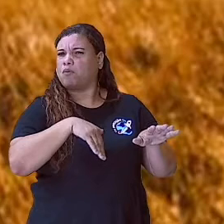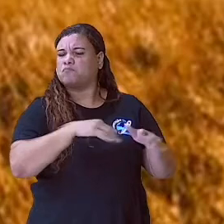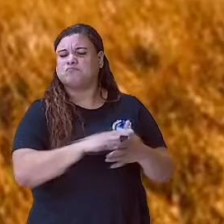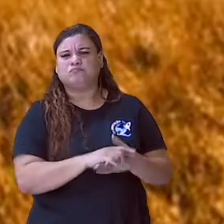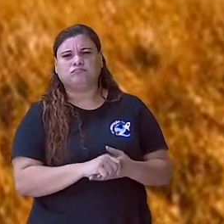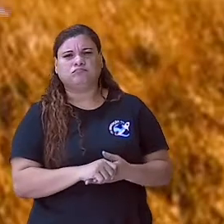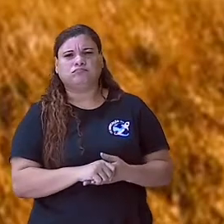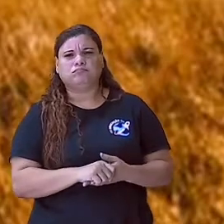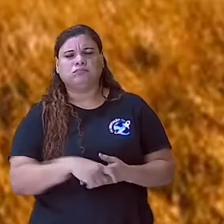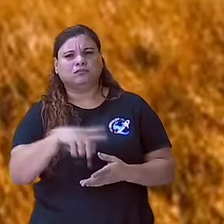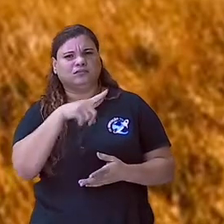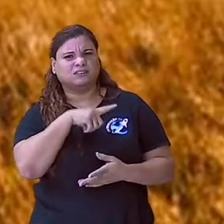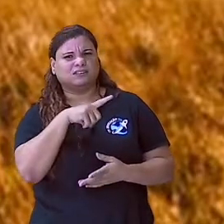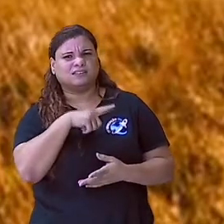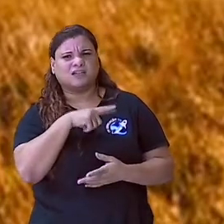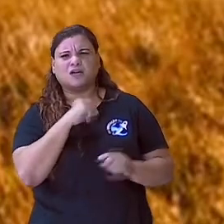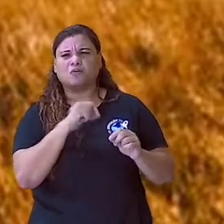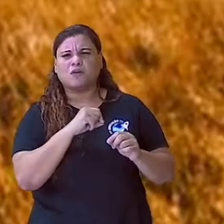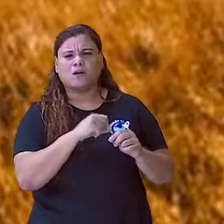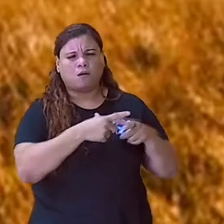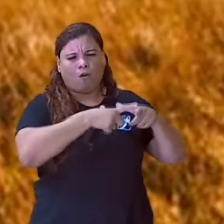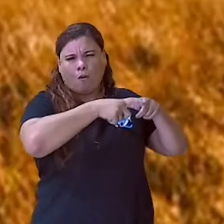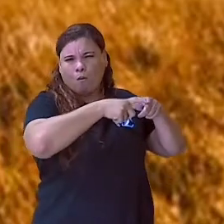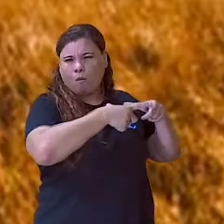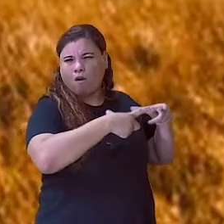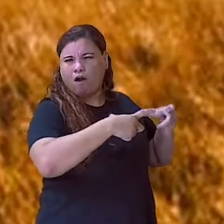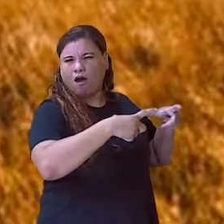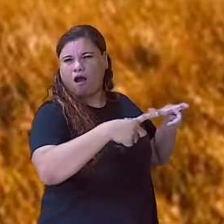uma grande extensão.